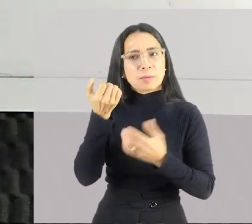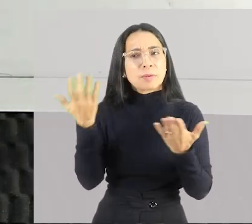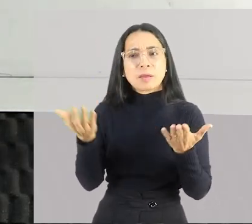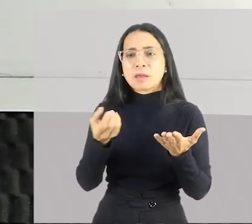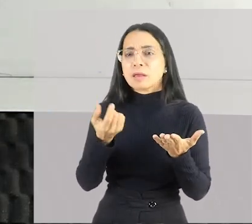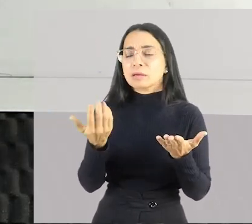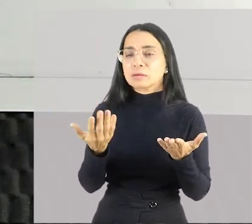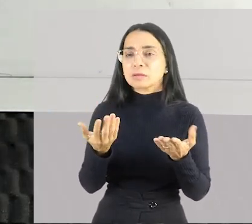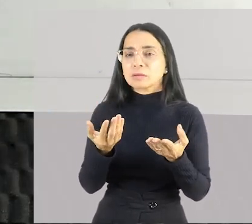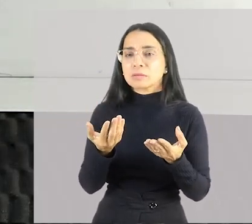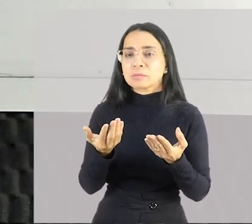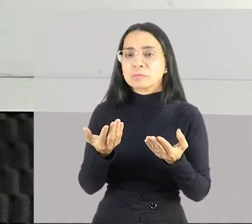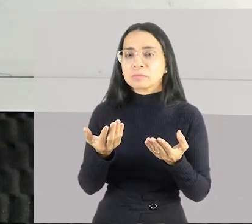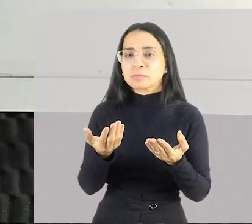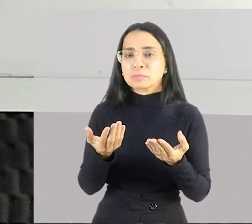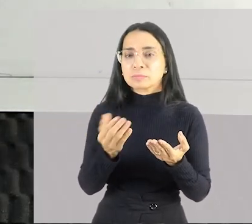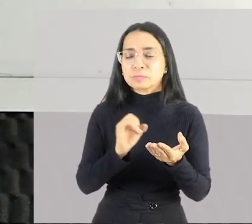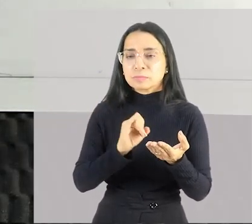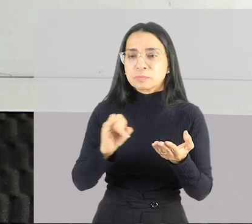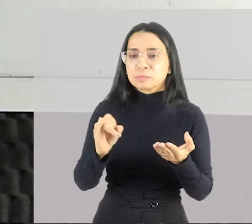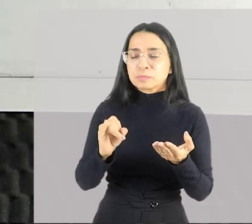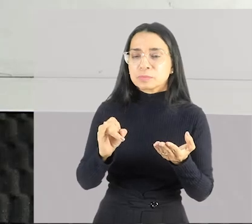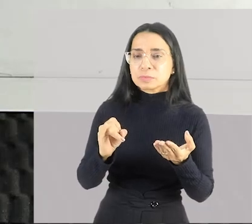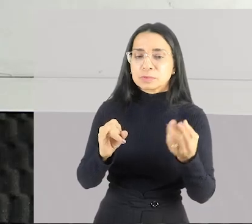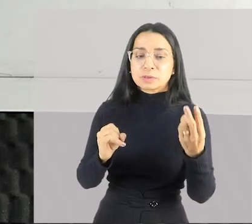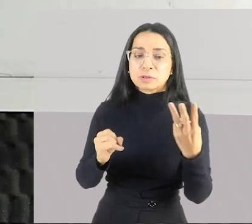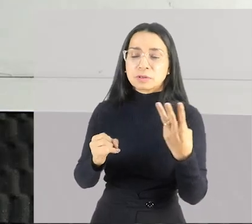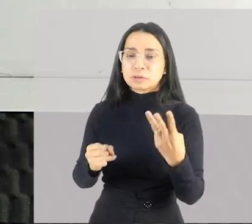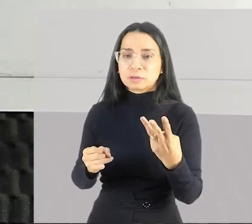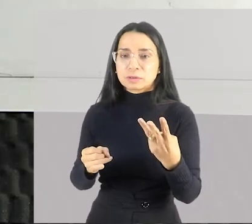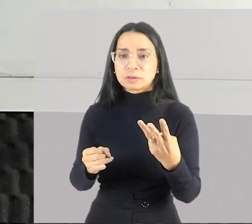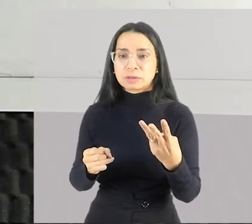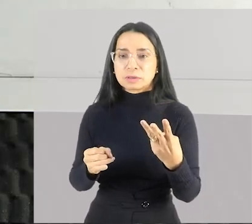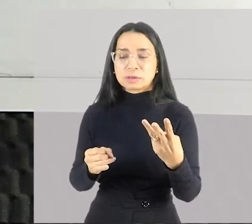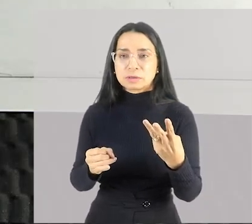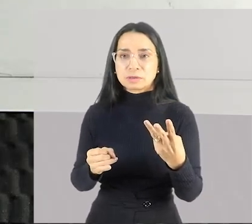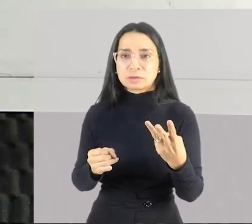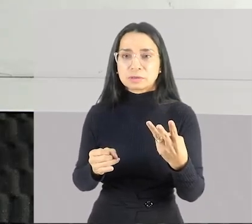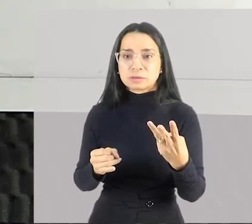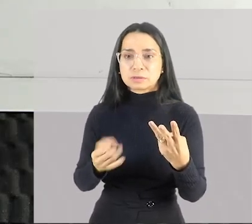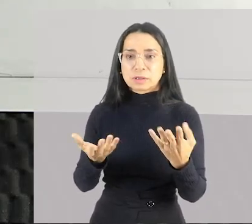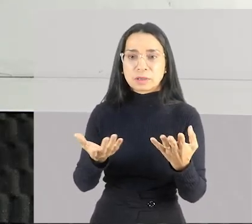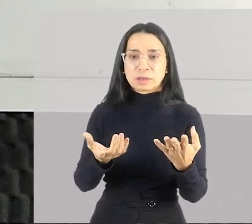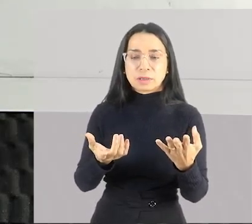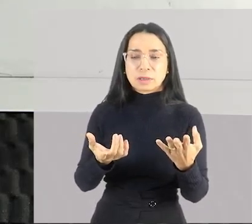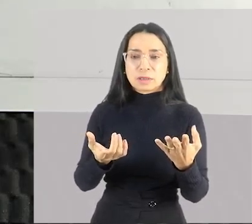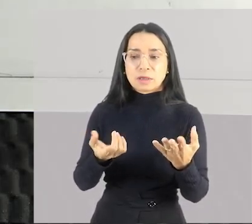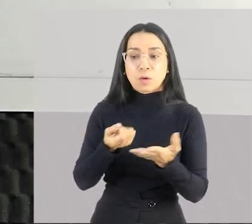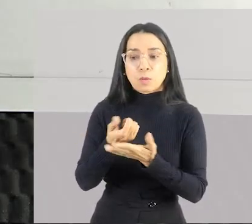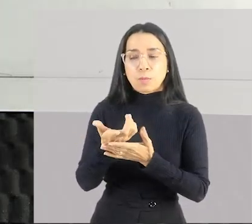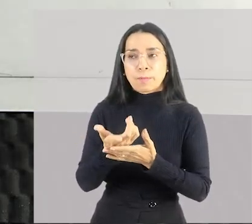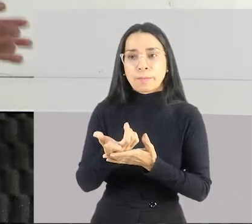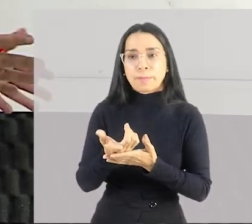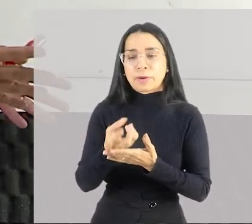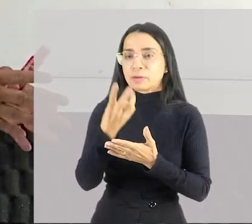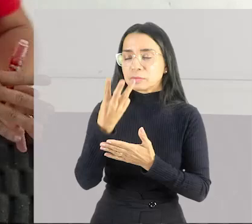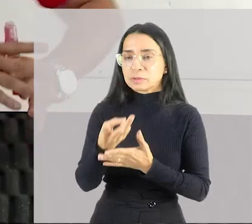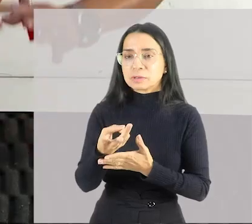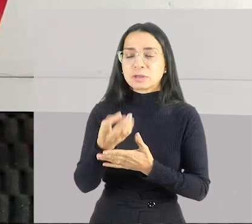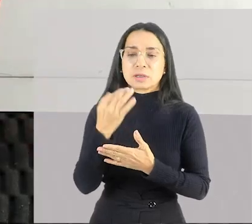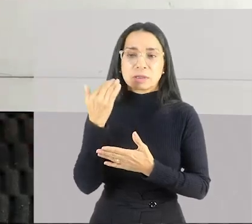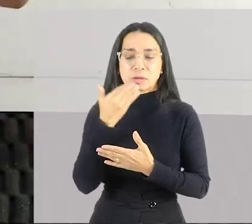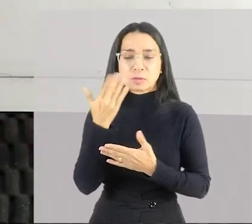a chance de dentro desses cinco os três pegar os três que tão defeito bom primeiro